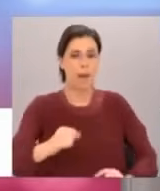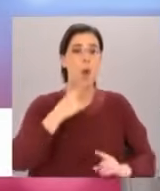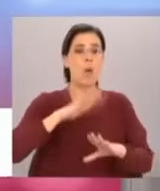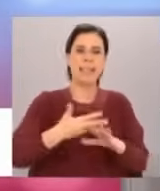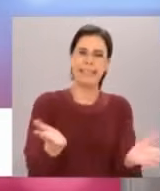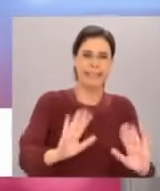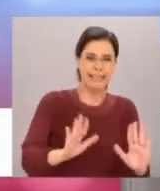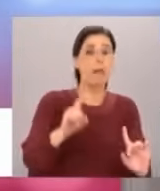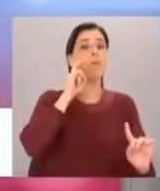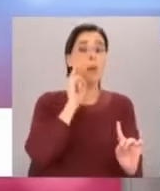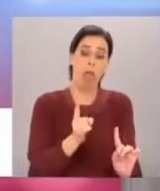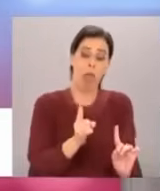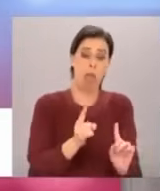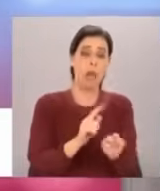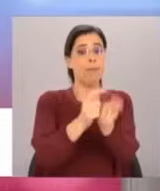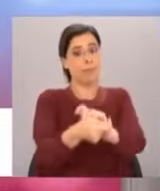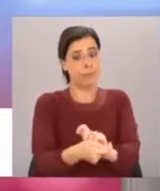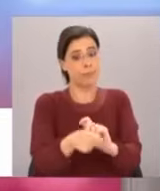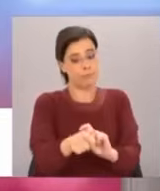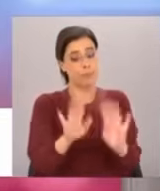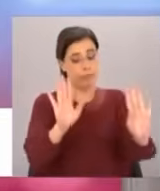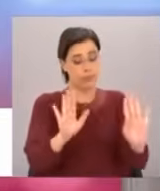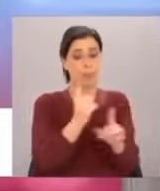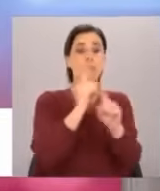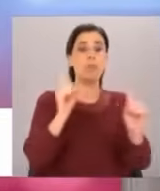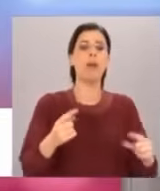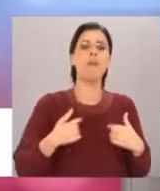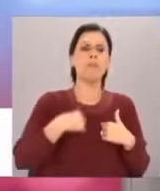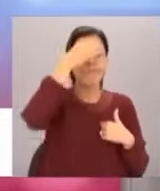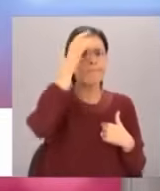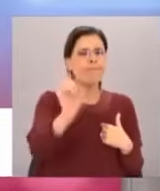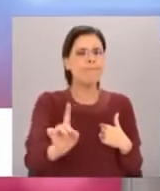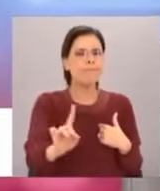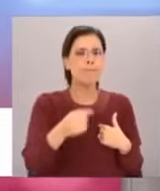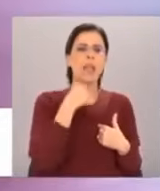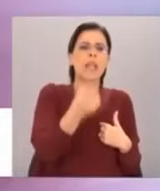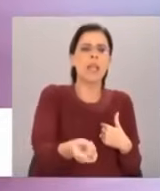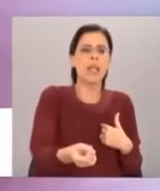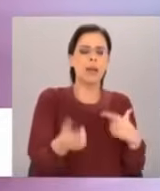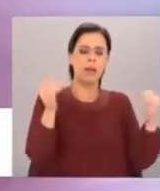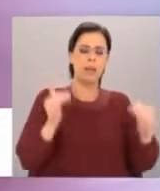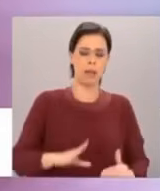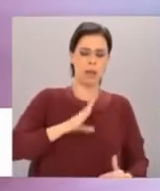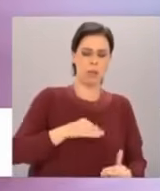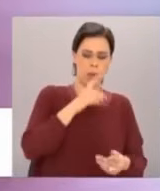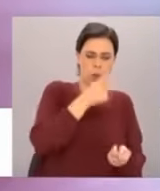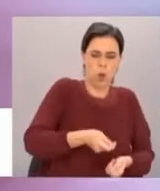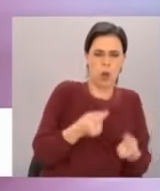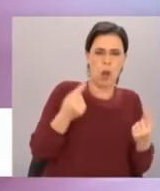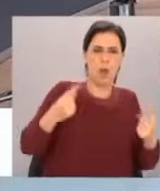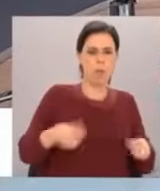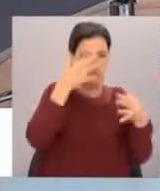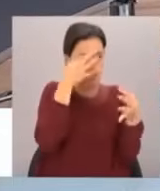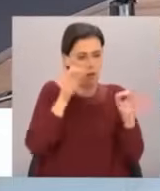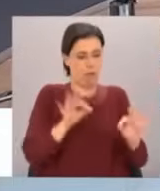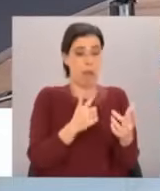em super intensivas e que garantimos este tipo de conversão por outro lado até porque não nos podemos esquecer estar a dizer que reduzir o mundo Rural a pena